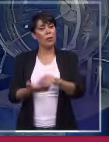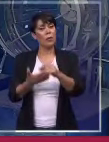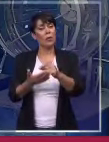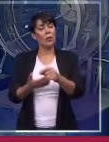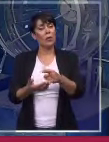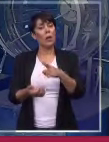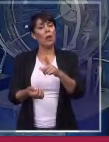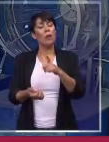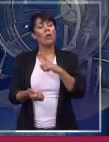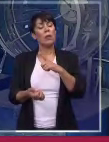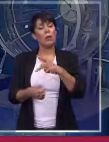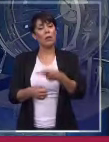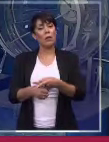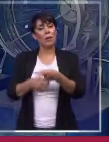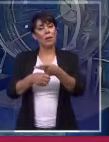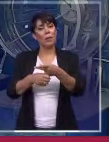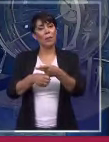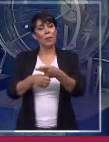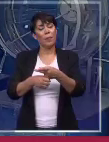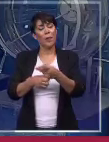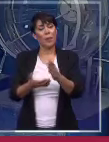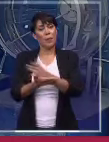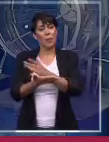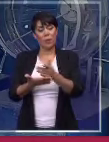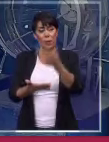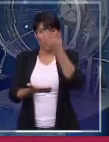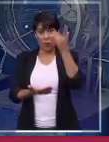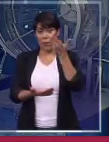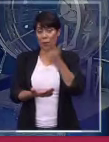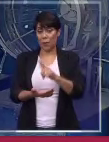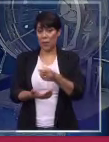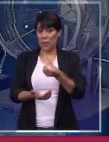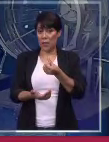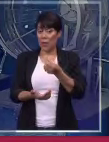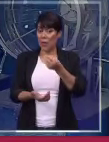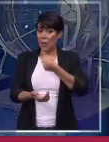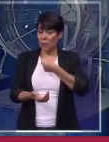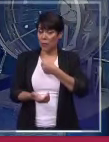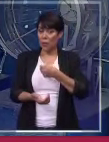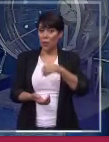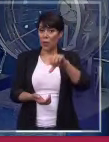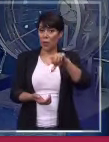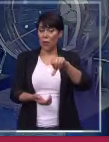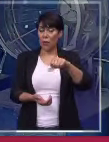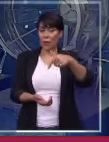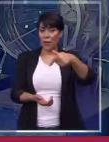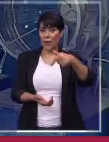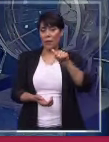R$ 4.851.001,87. Já no segundo sorteio, o valor que será distribuído entre os acertadores dos seis números de